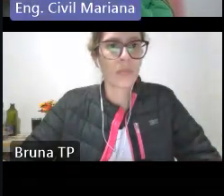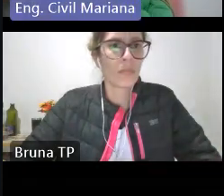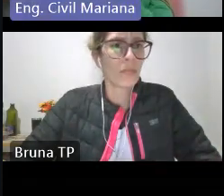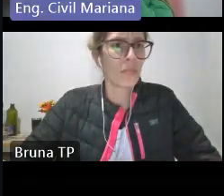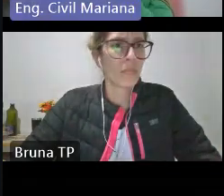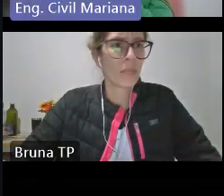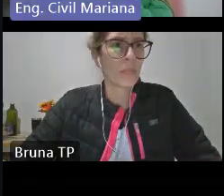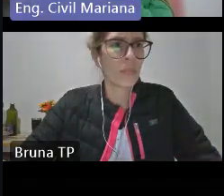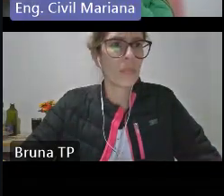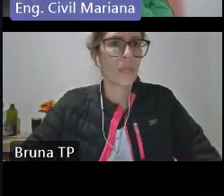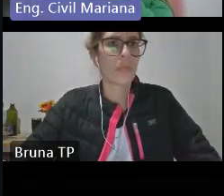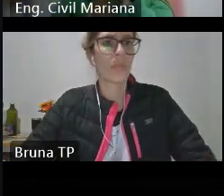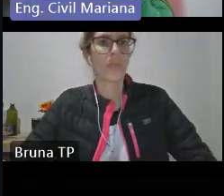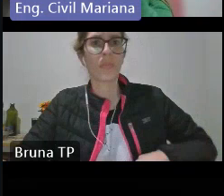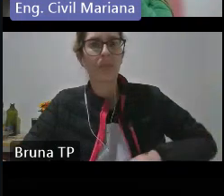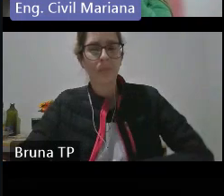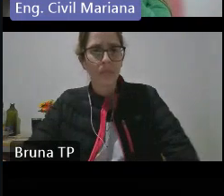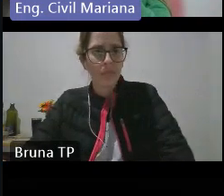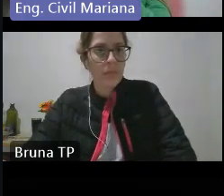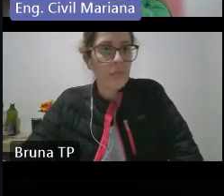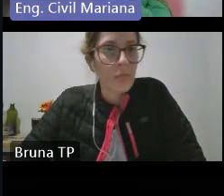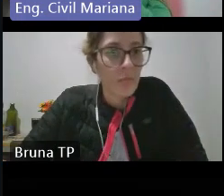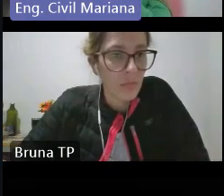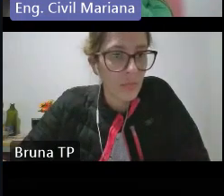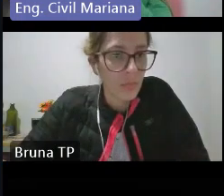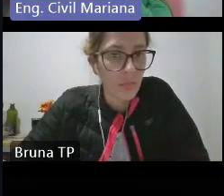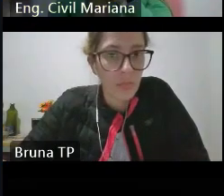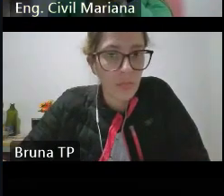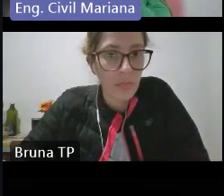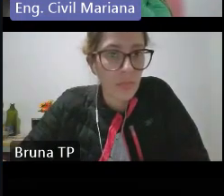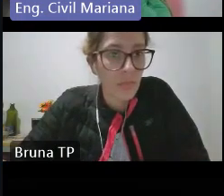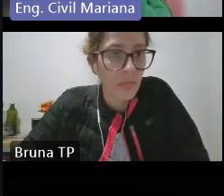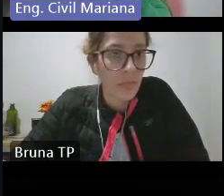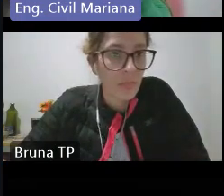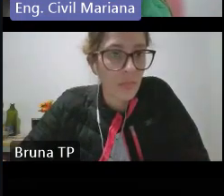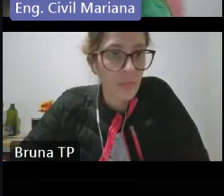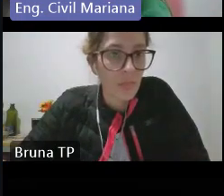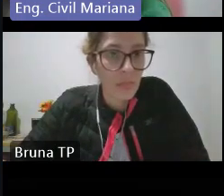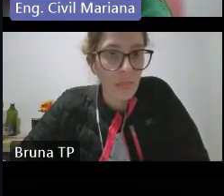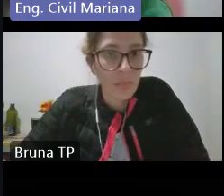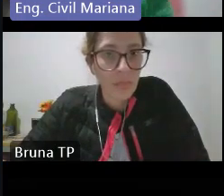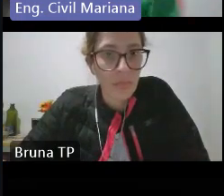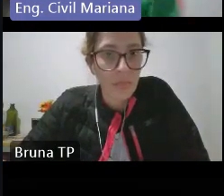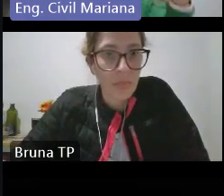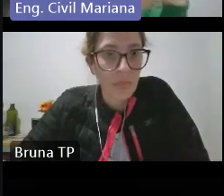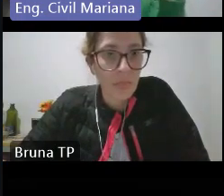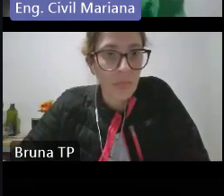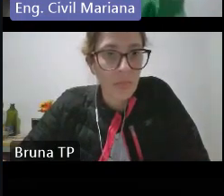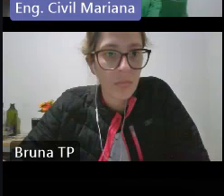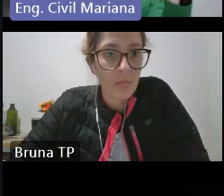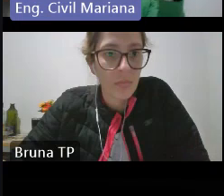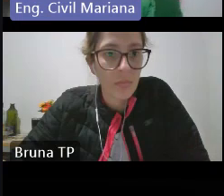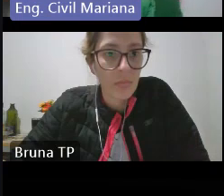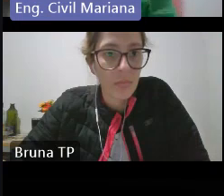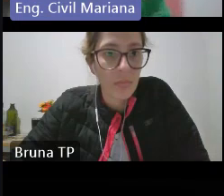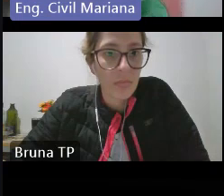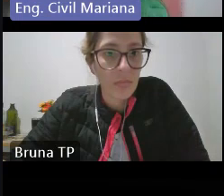É uma coisa assustadora e cada vez está mais comum. Não só a questão de estrutura,